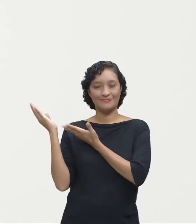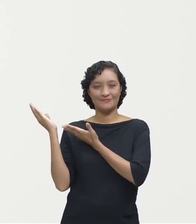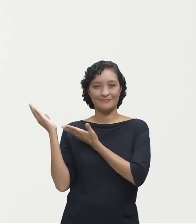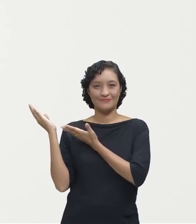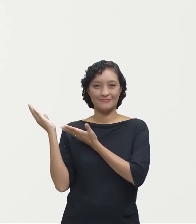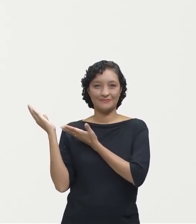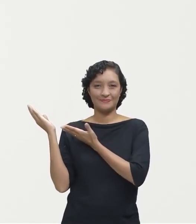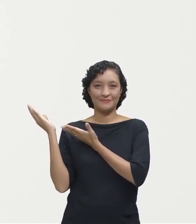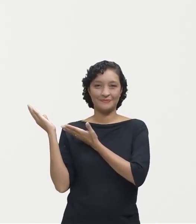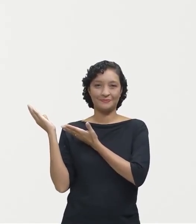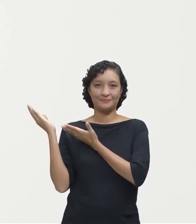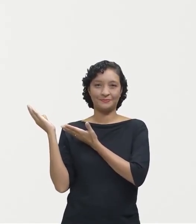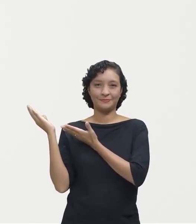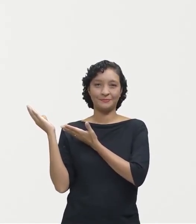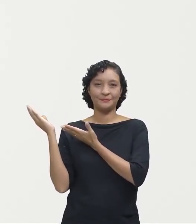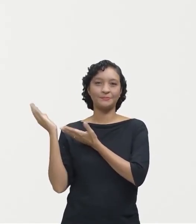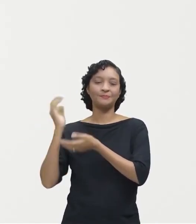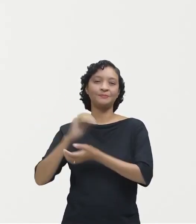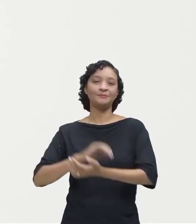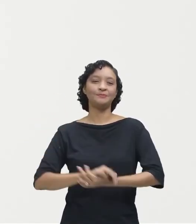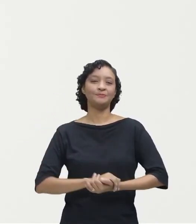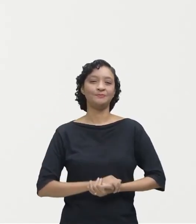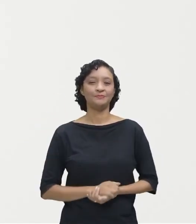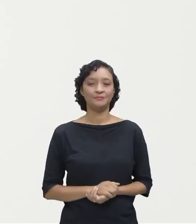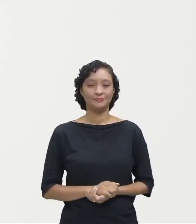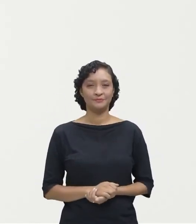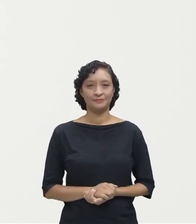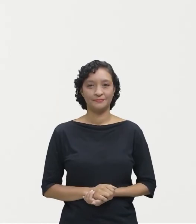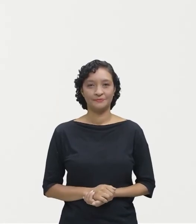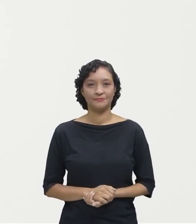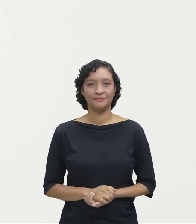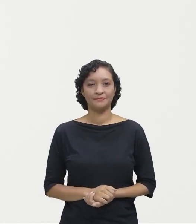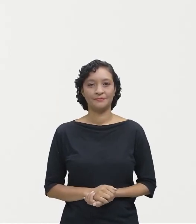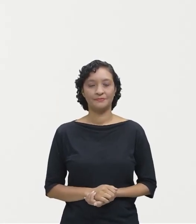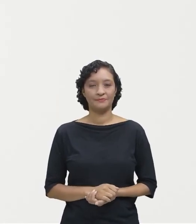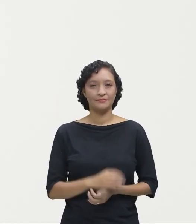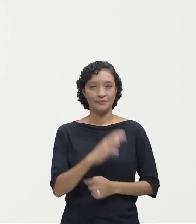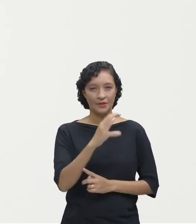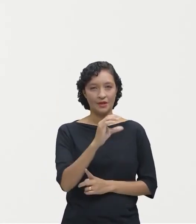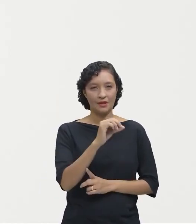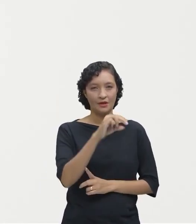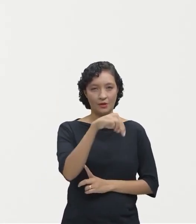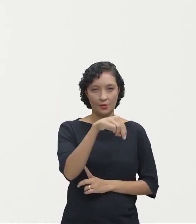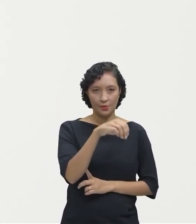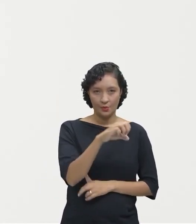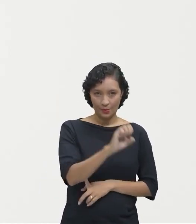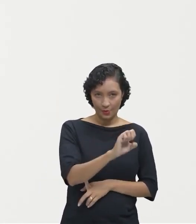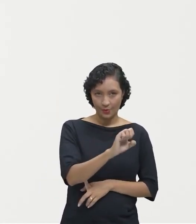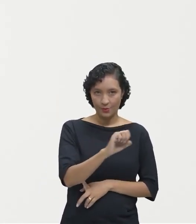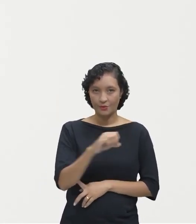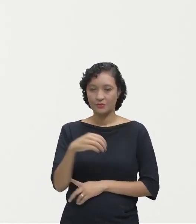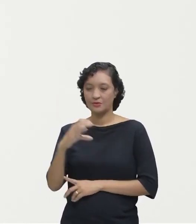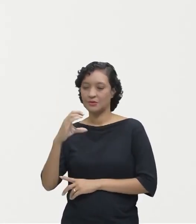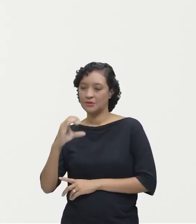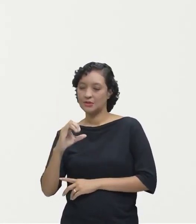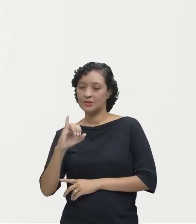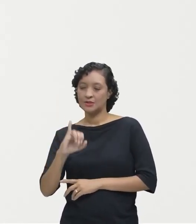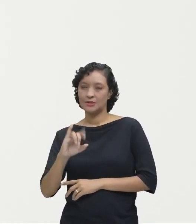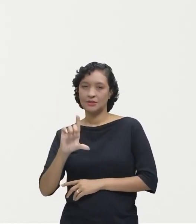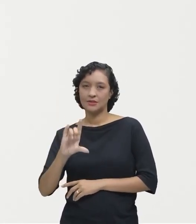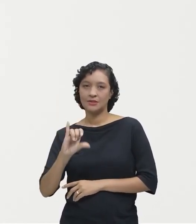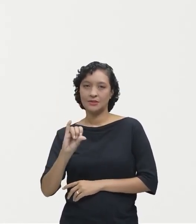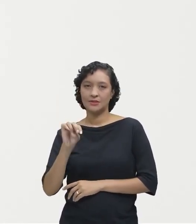Cone. E aqui, cilindro. Todos dois começam com que letra? Com a letra